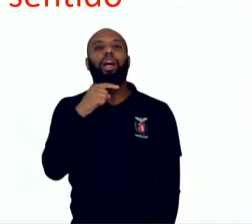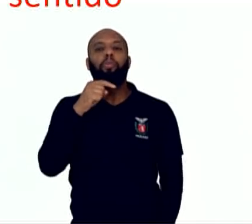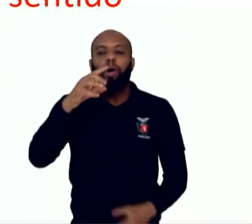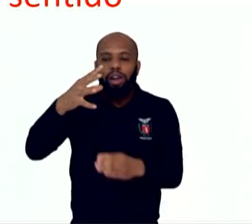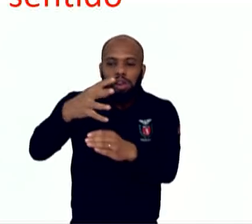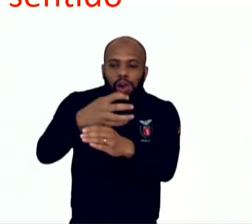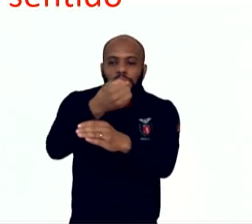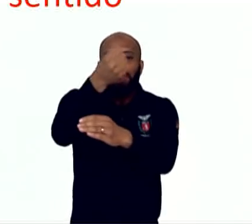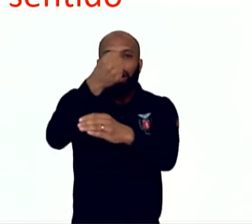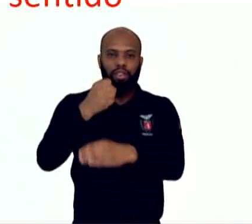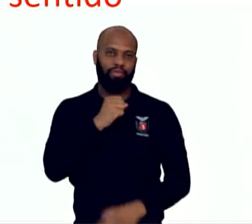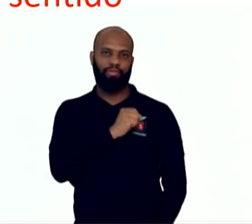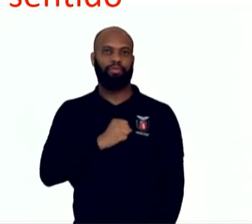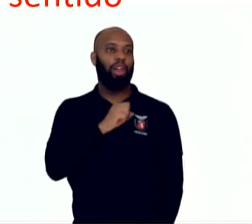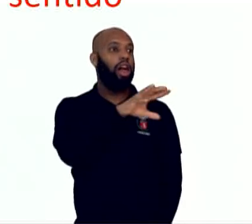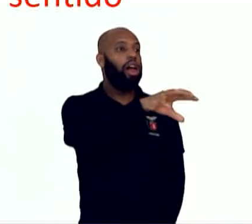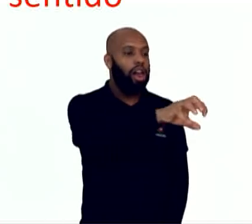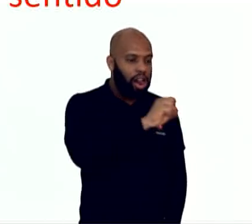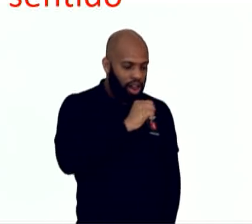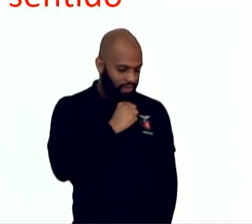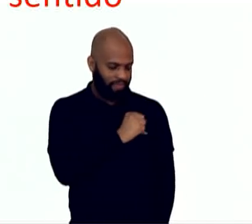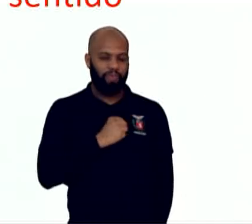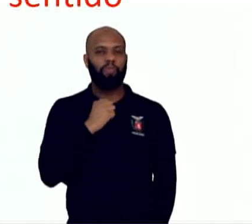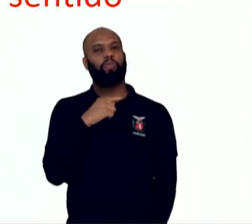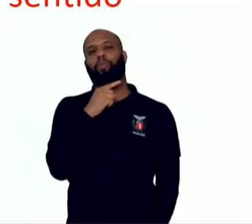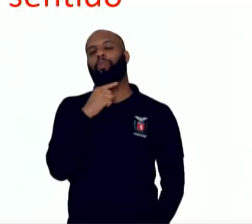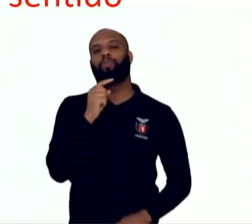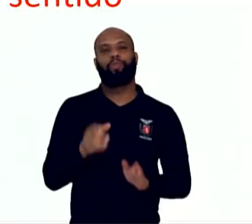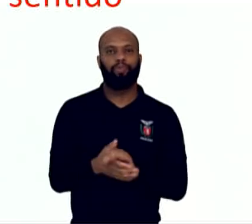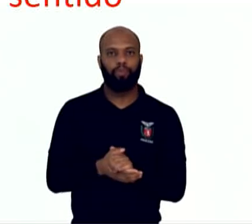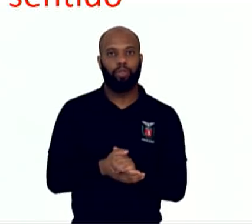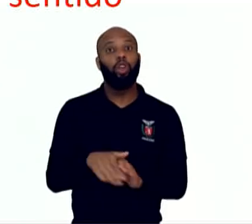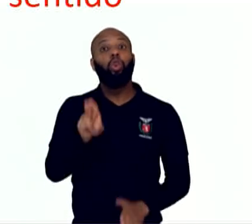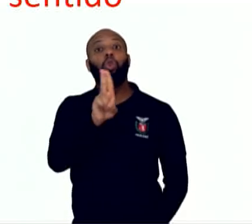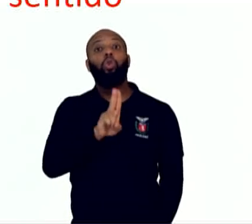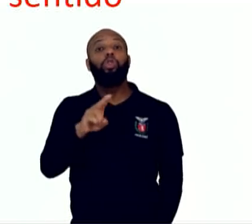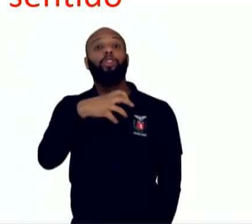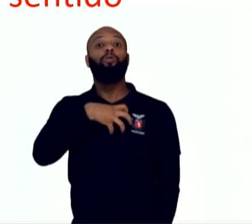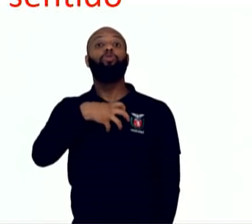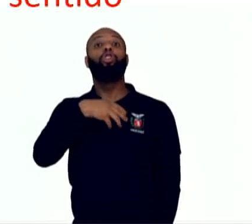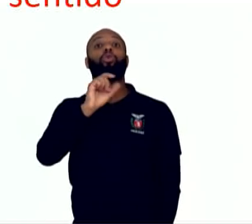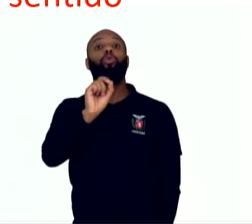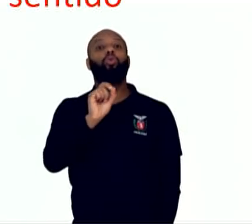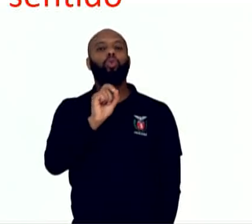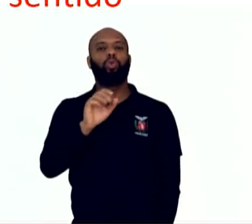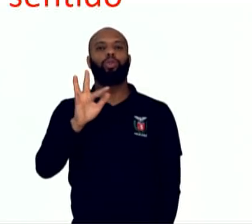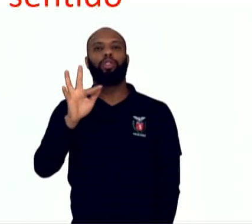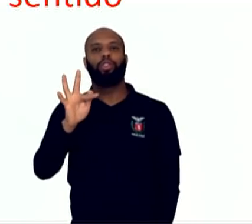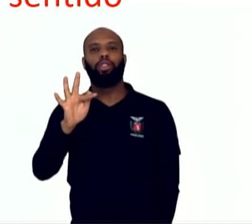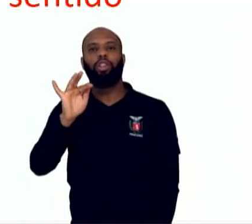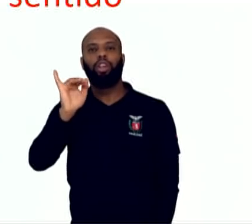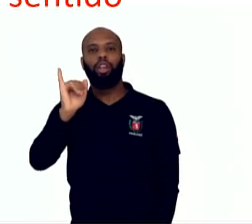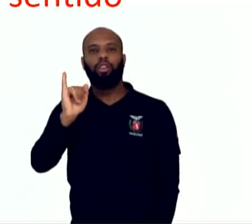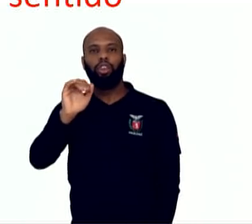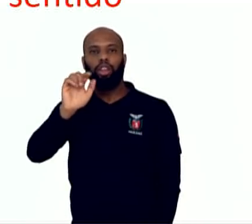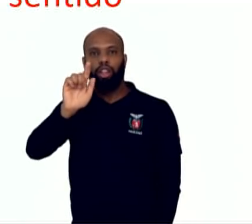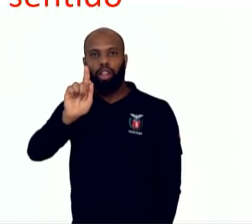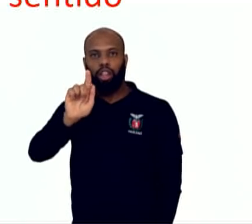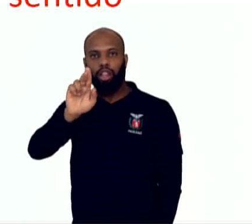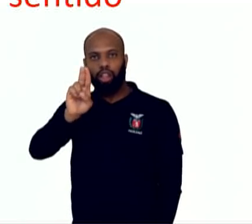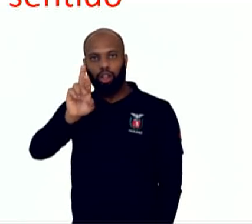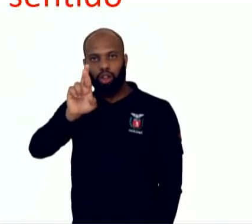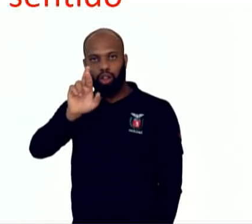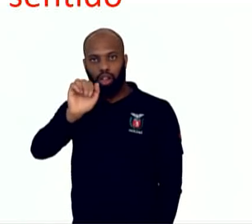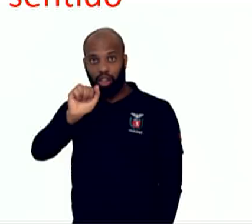colher. Então aqui, quando eu estou falando isso, eu estou usando o sentido figurado e não literal.